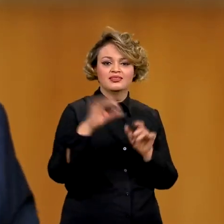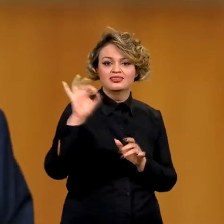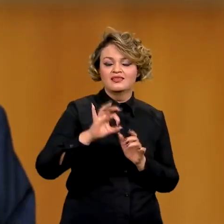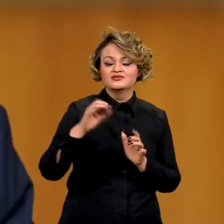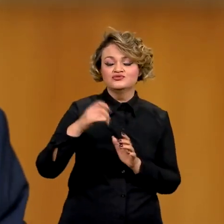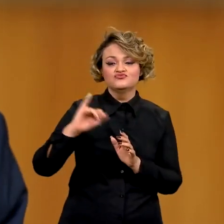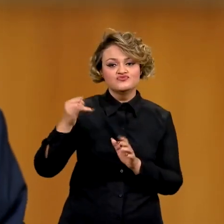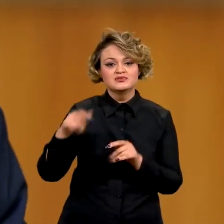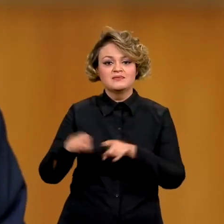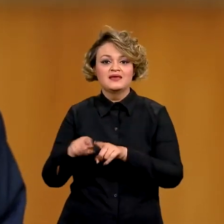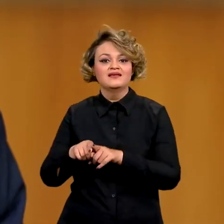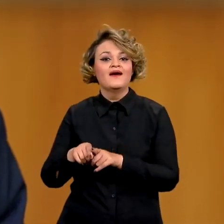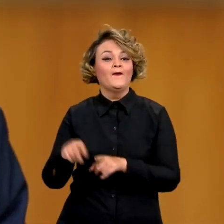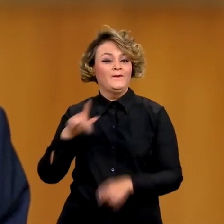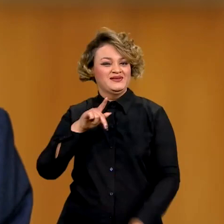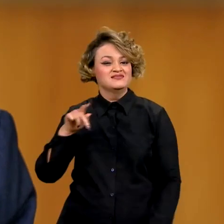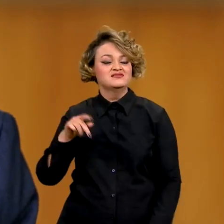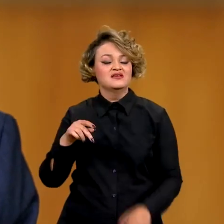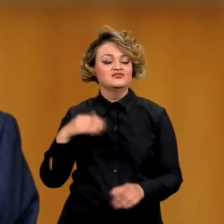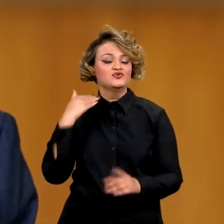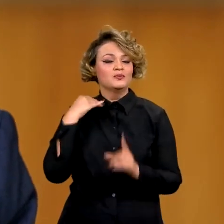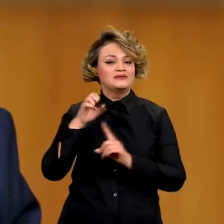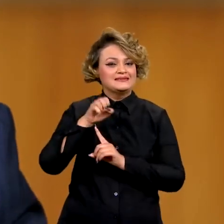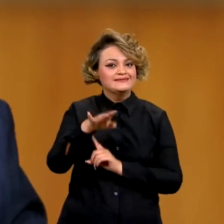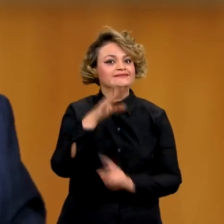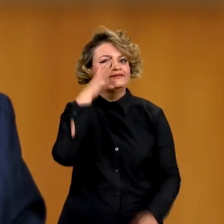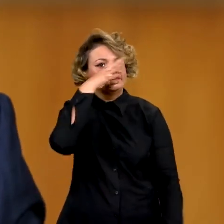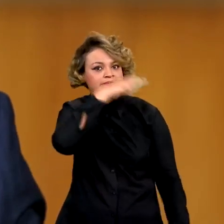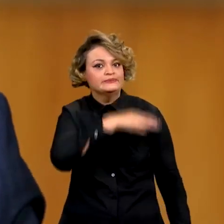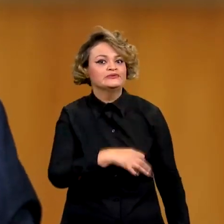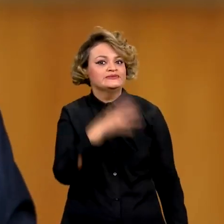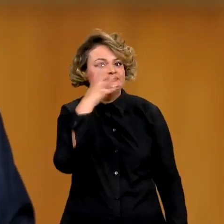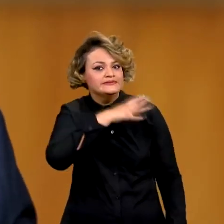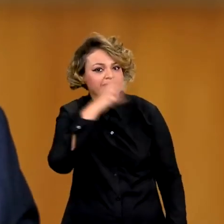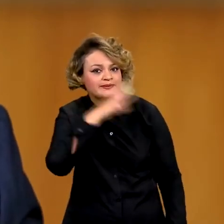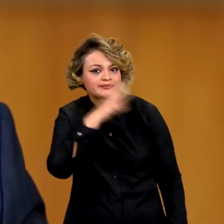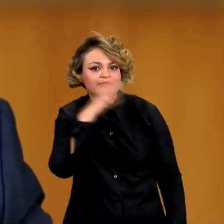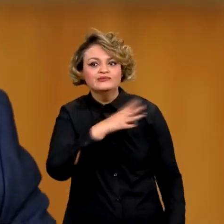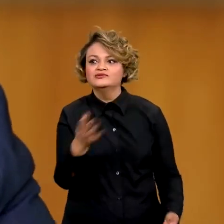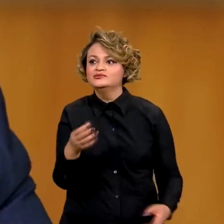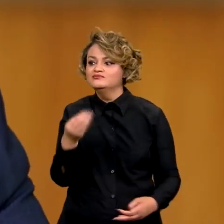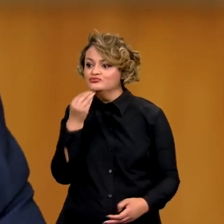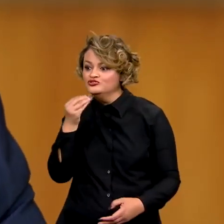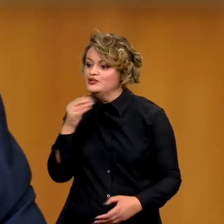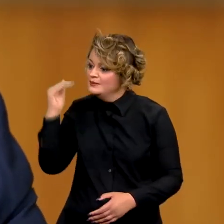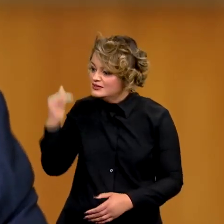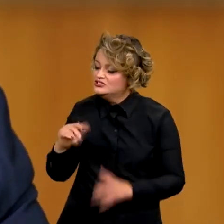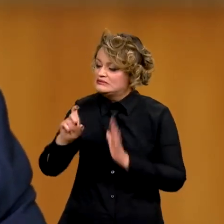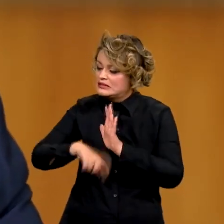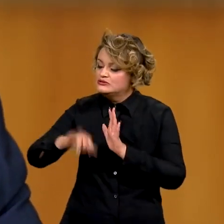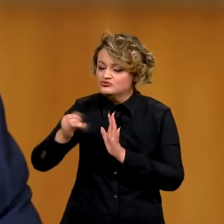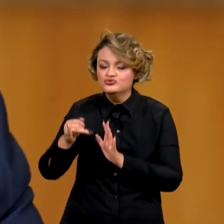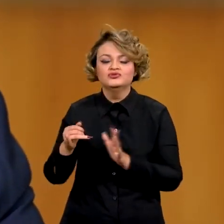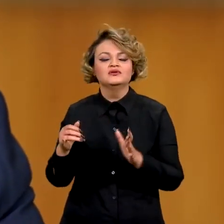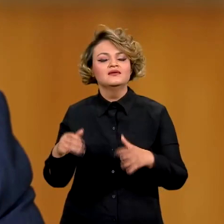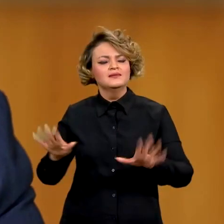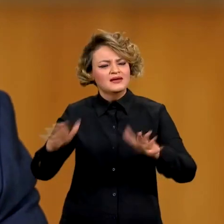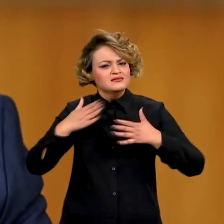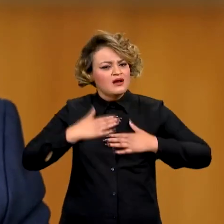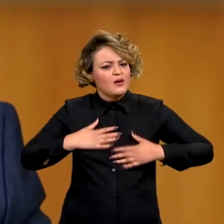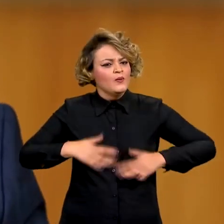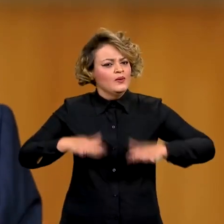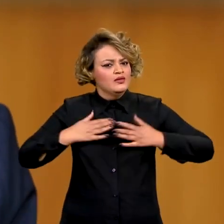o presidente do banco centralmente teimoso sabe tinhoso mas não tem mais explicação então nós temos que ter muita tranquilidade